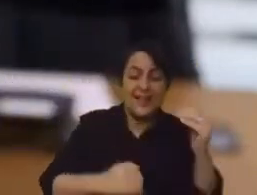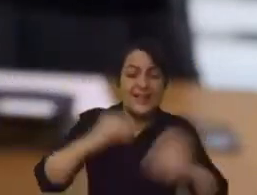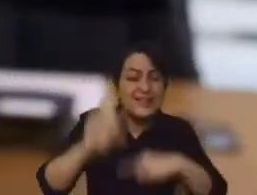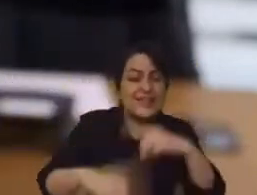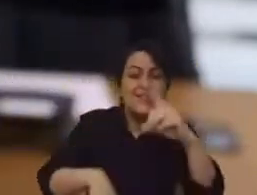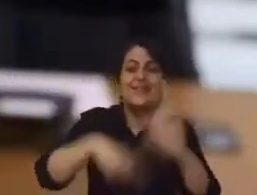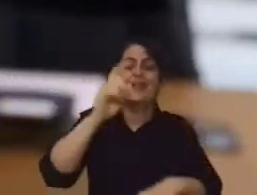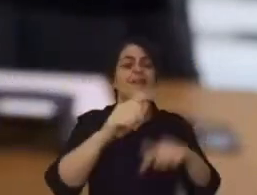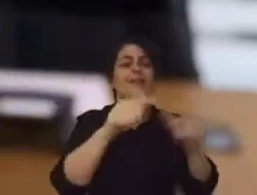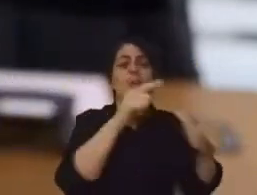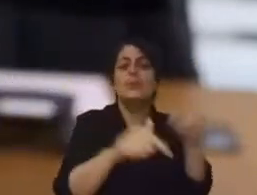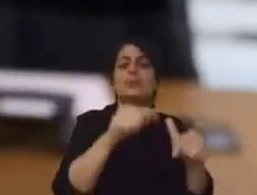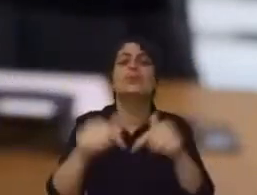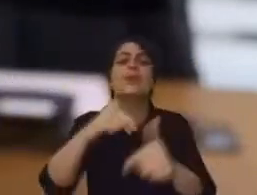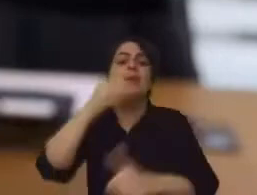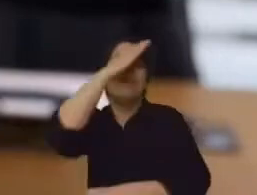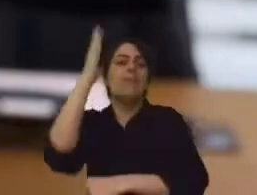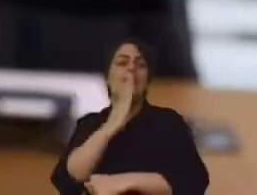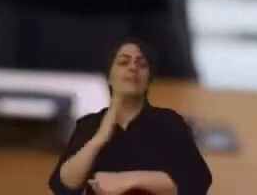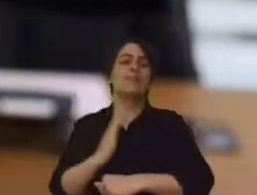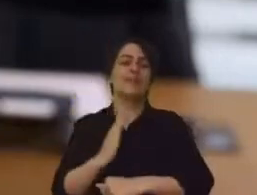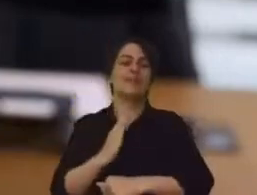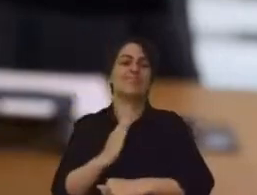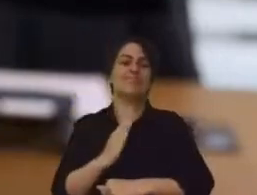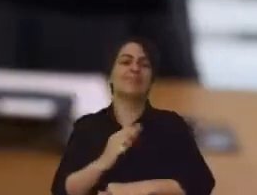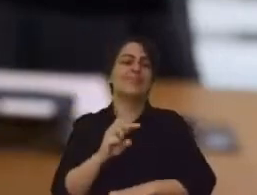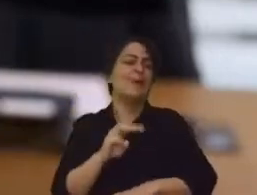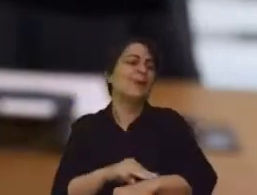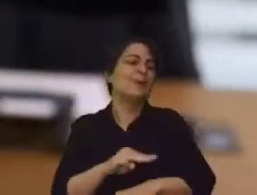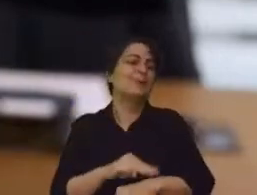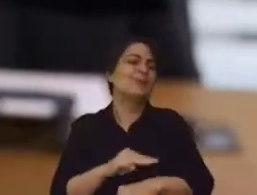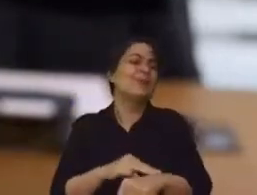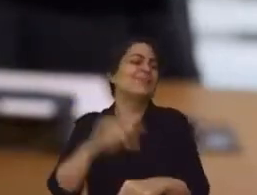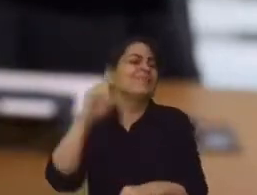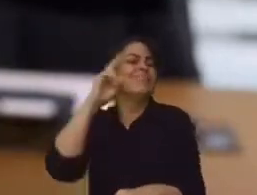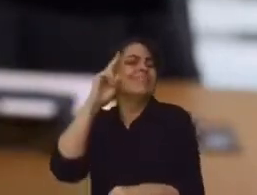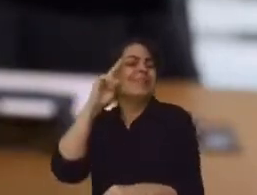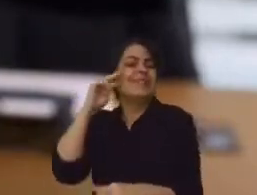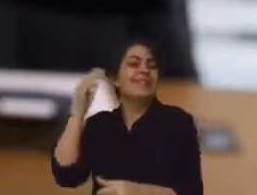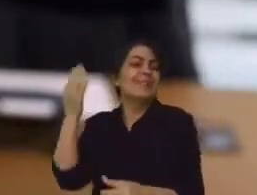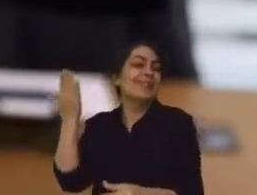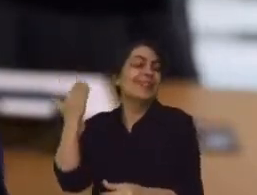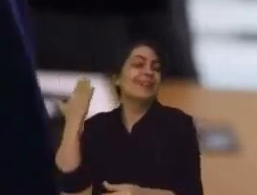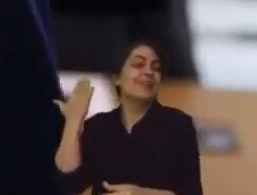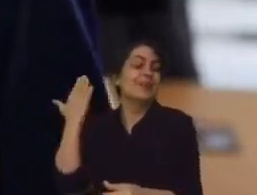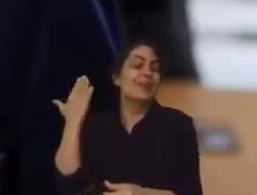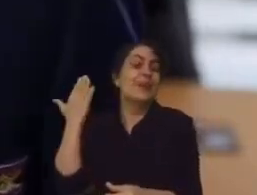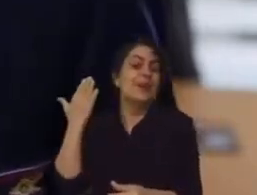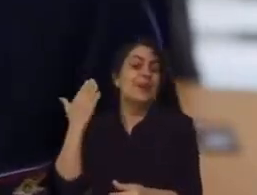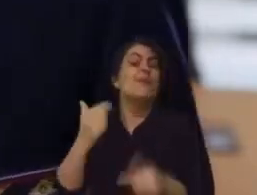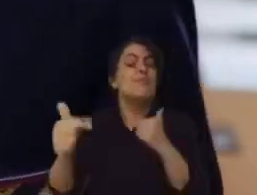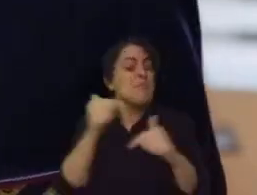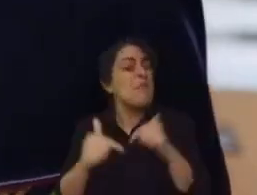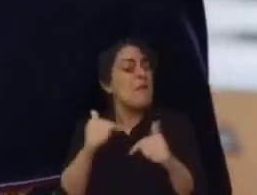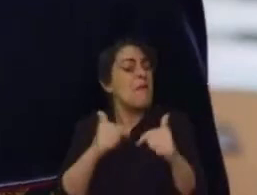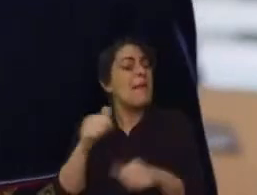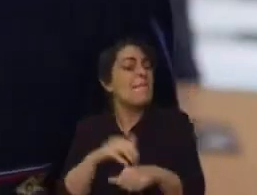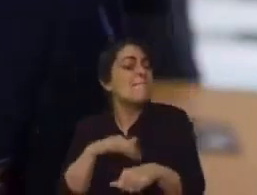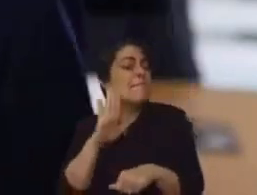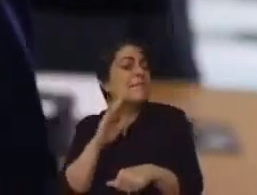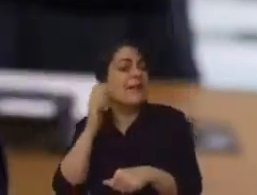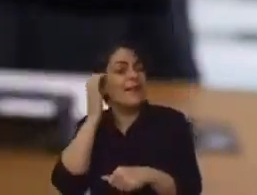Brasil. Foi um momento em que eu dizia, Sérgio, que era mais fácil fazer sindicalismo naquele tempo do que o que vocês fazem